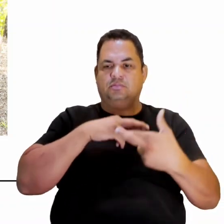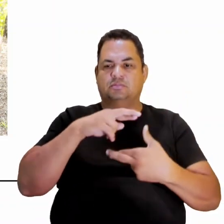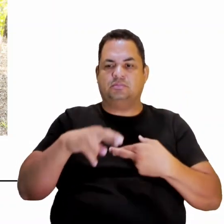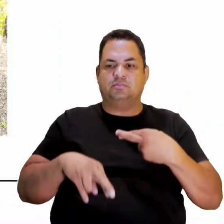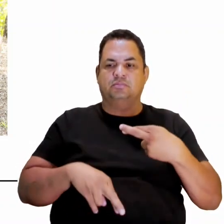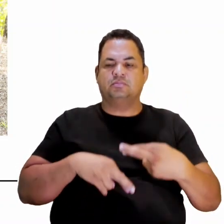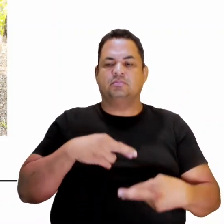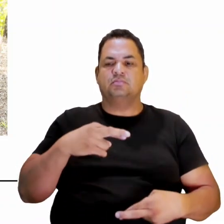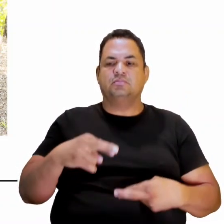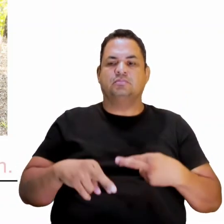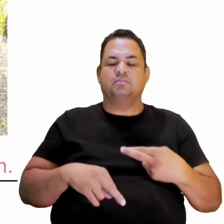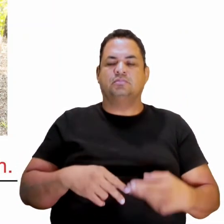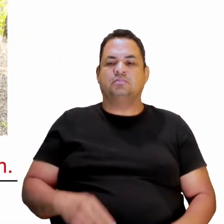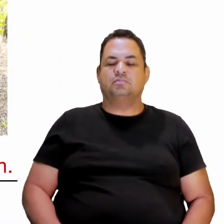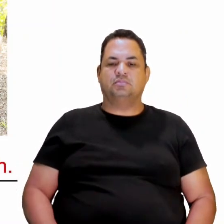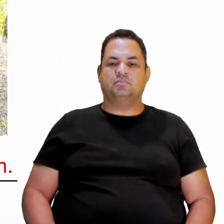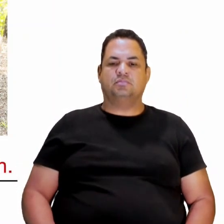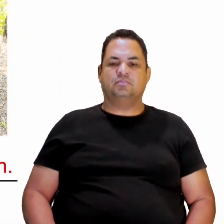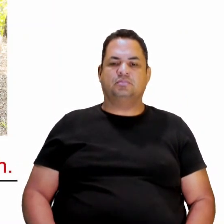do rapaz.